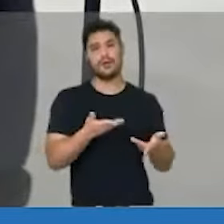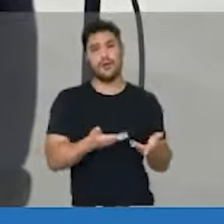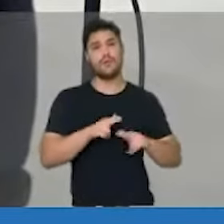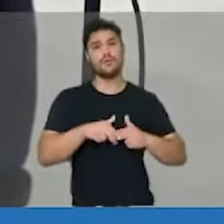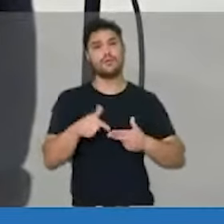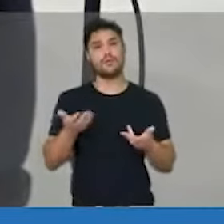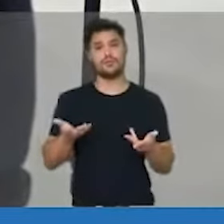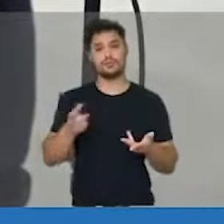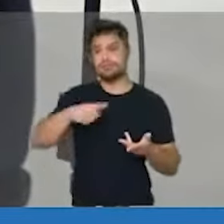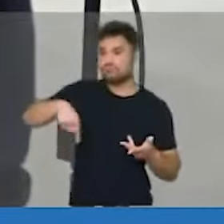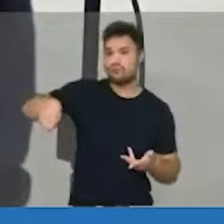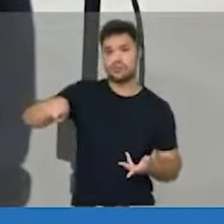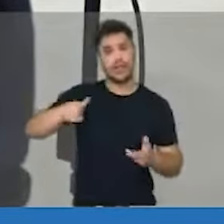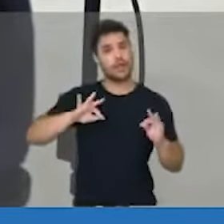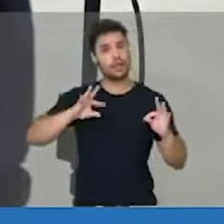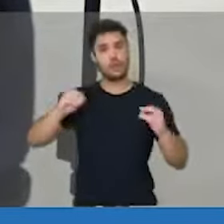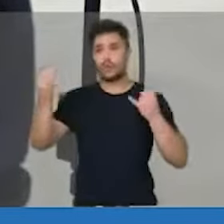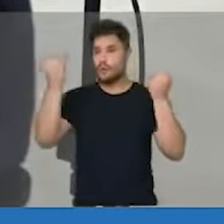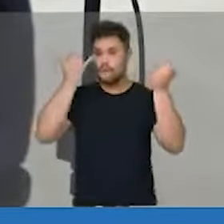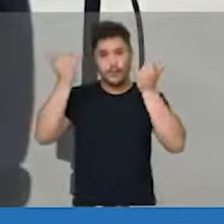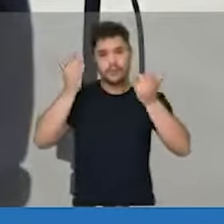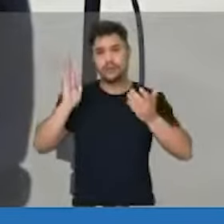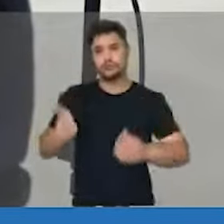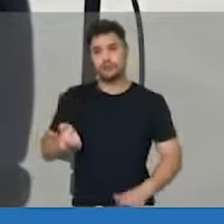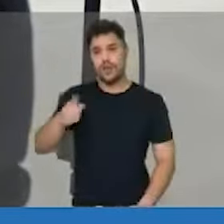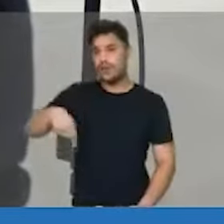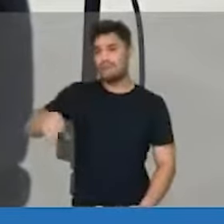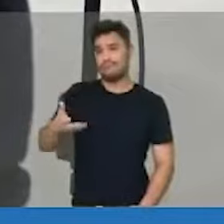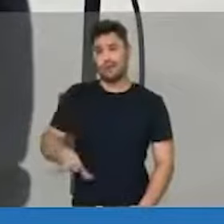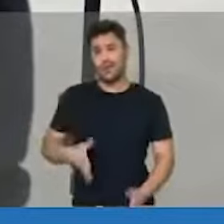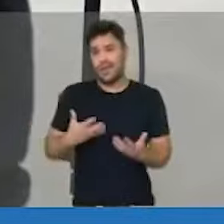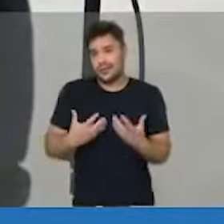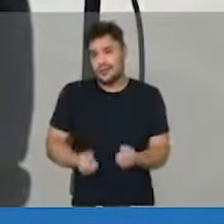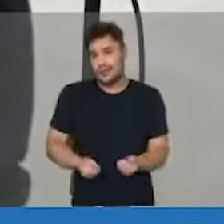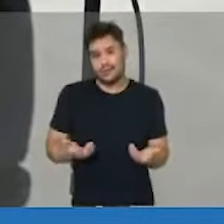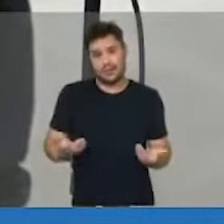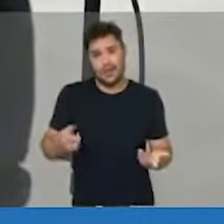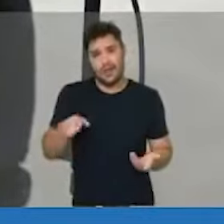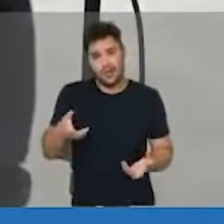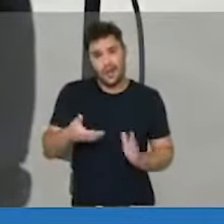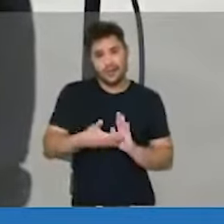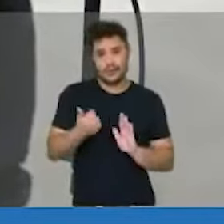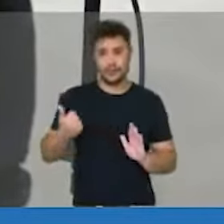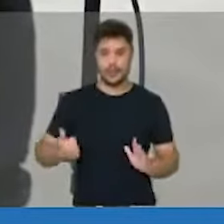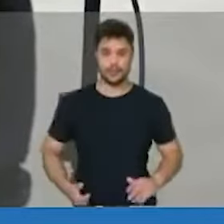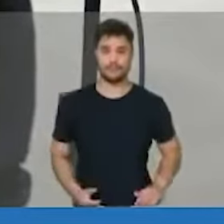de conhecimento de todos, eles não querem aceitar e preferem